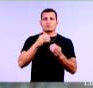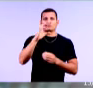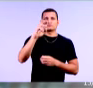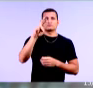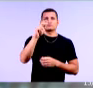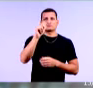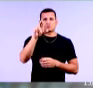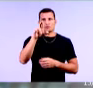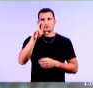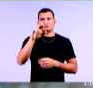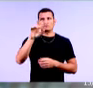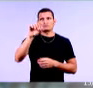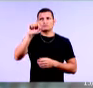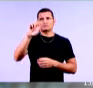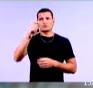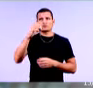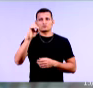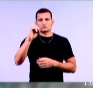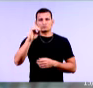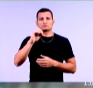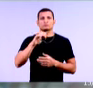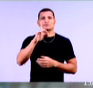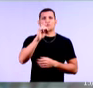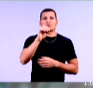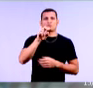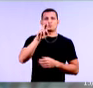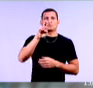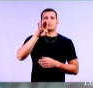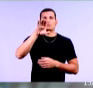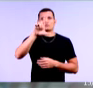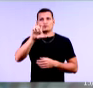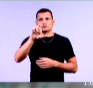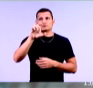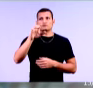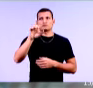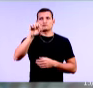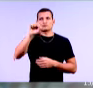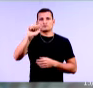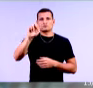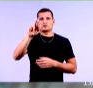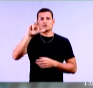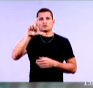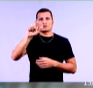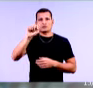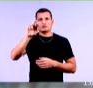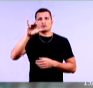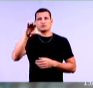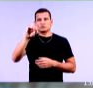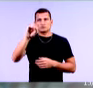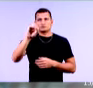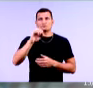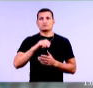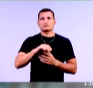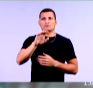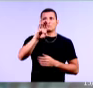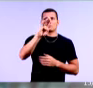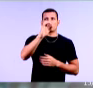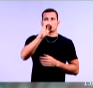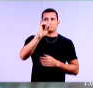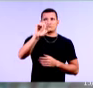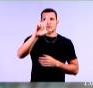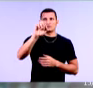Char sexo. E assim por diante. Double salário, boolean aposentado. Além de definir as variáveis, nós